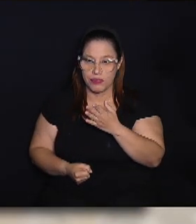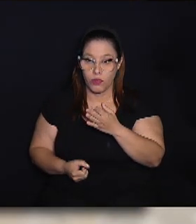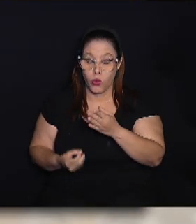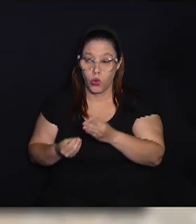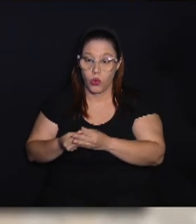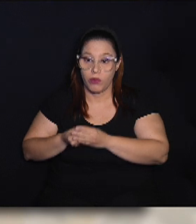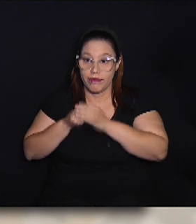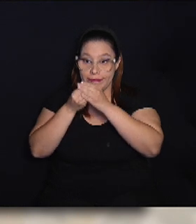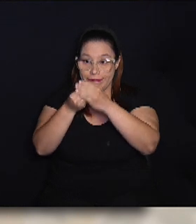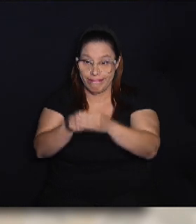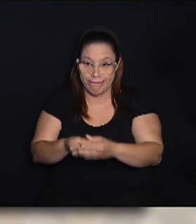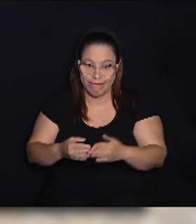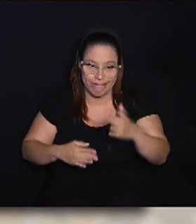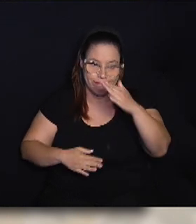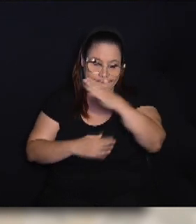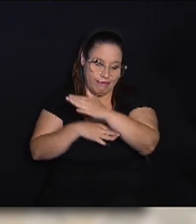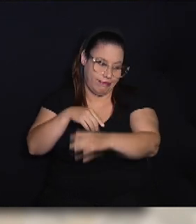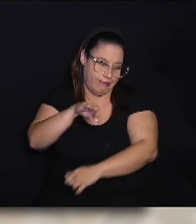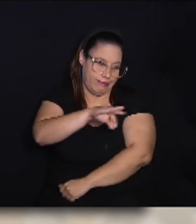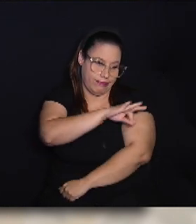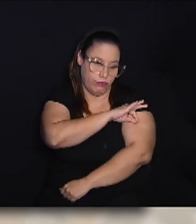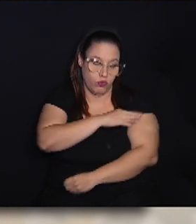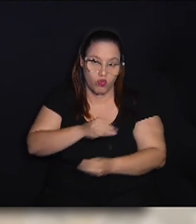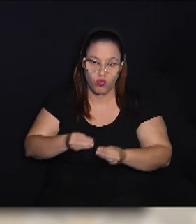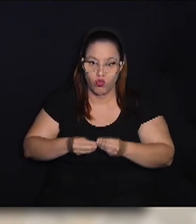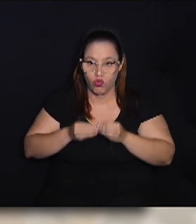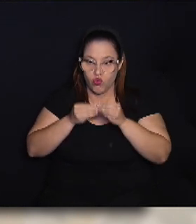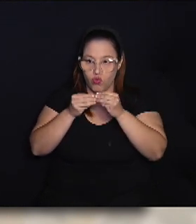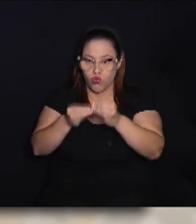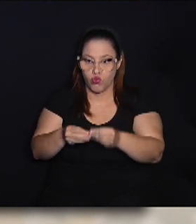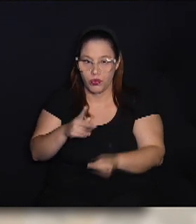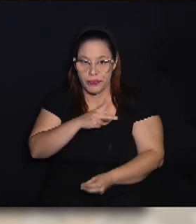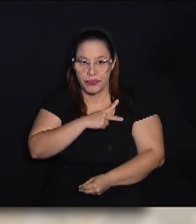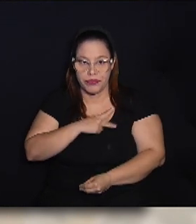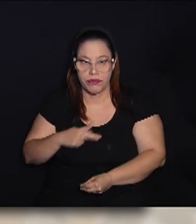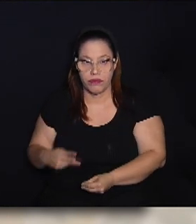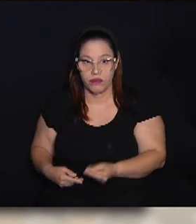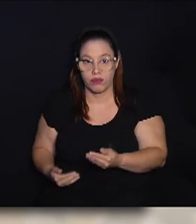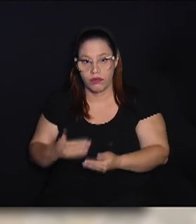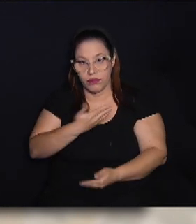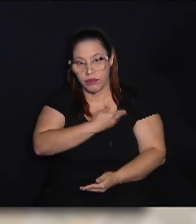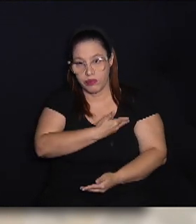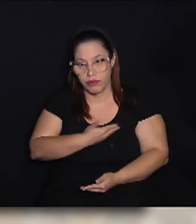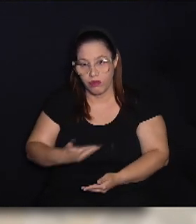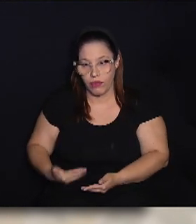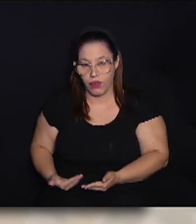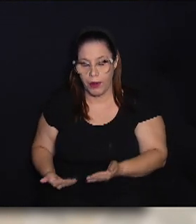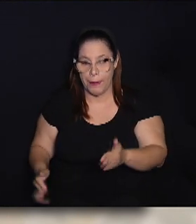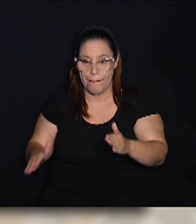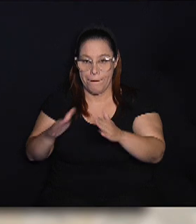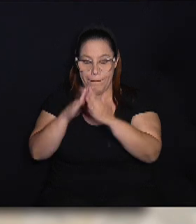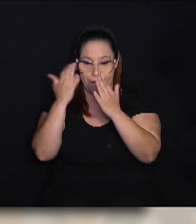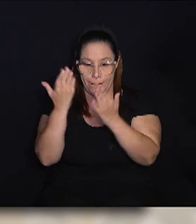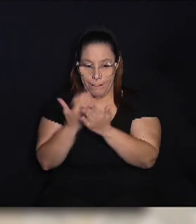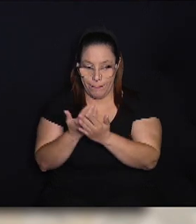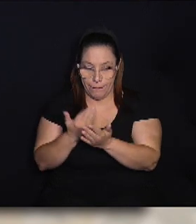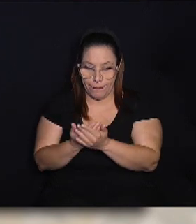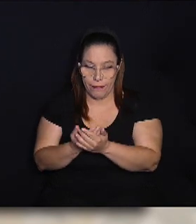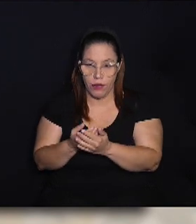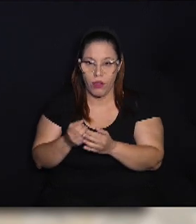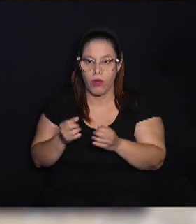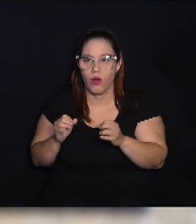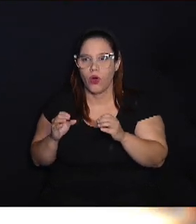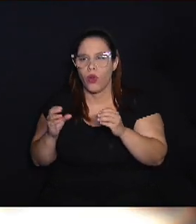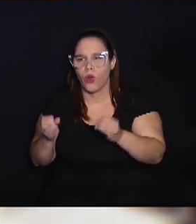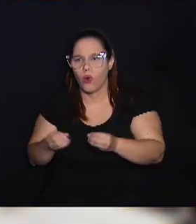na Câmara Municipal um pedido de encaminhamento ao governo do estado de São Paulo para a instalação de uma escola